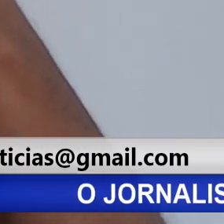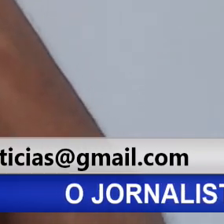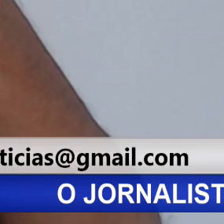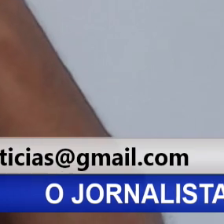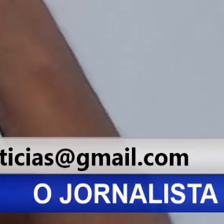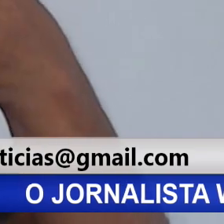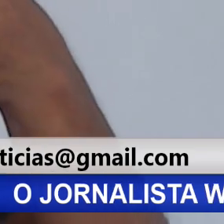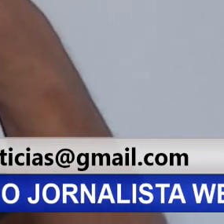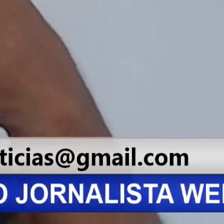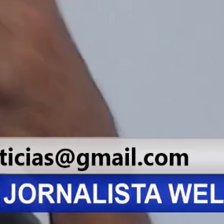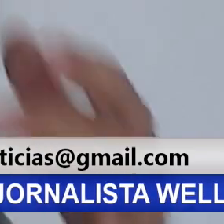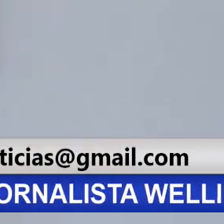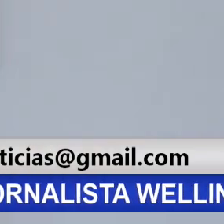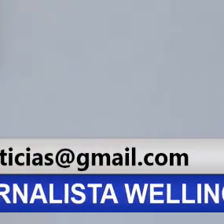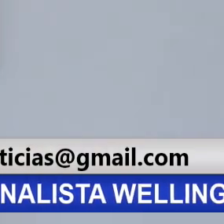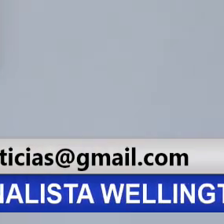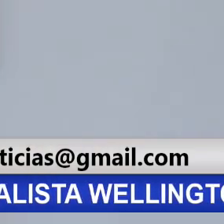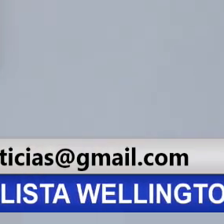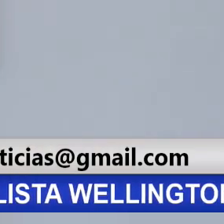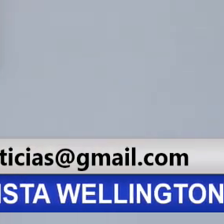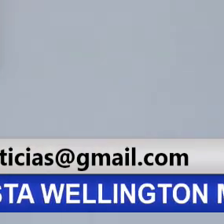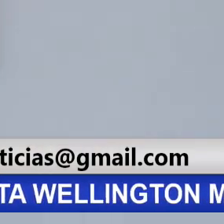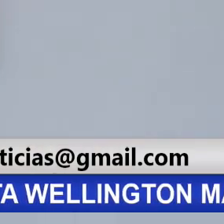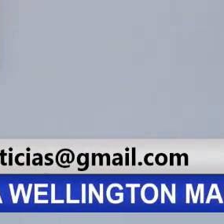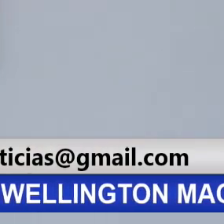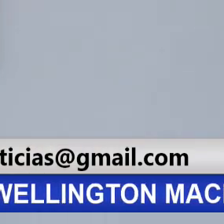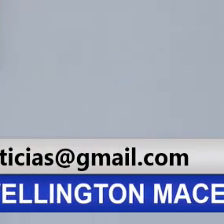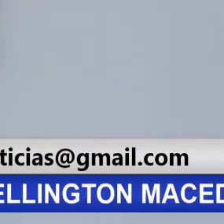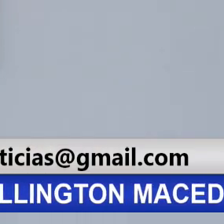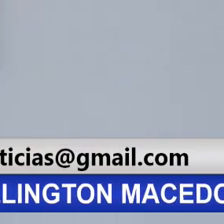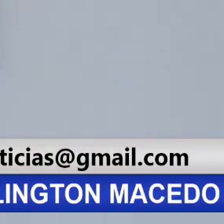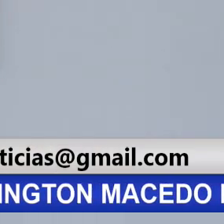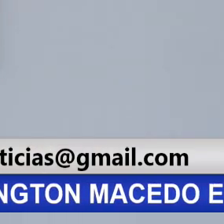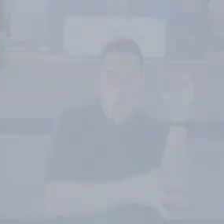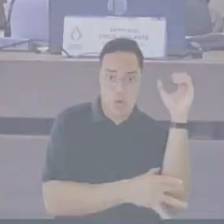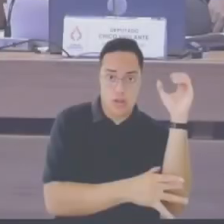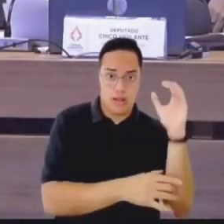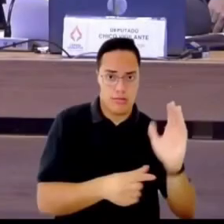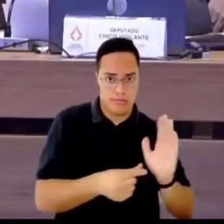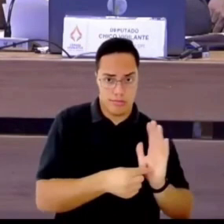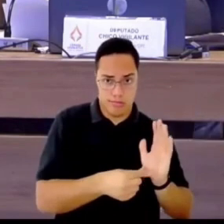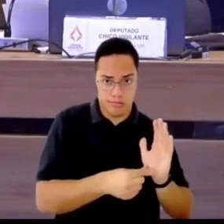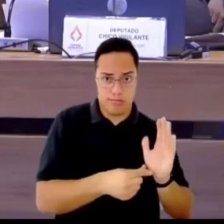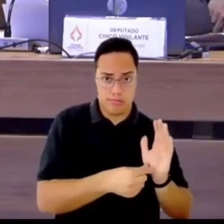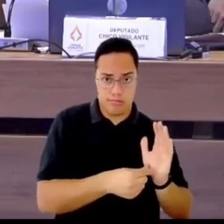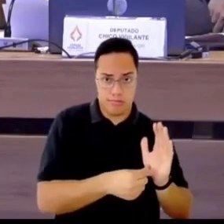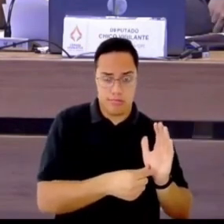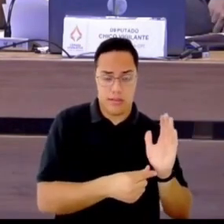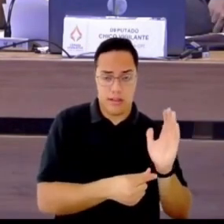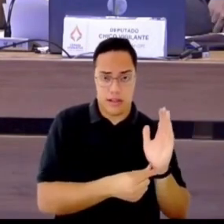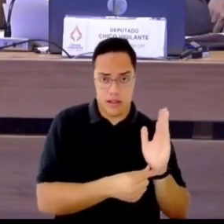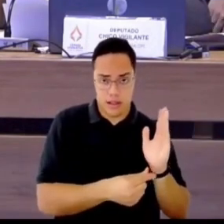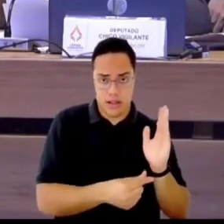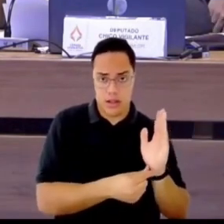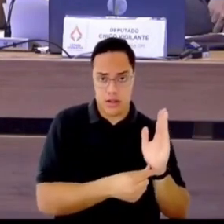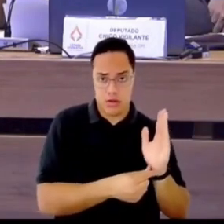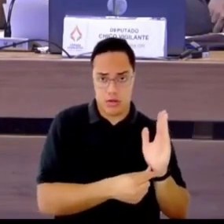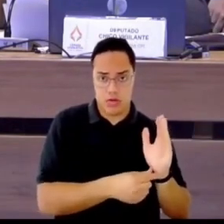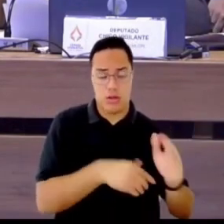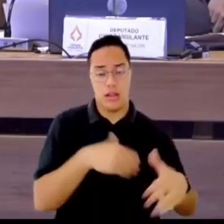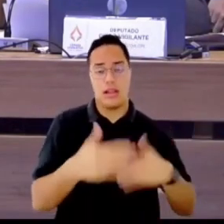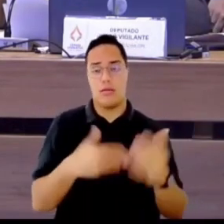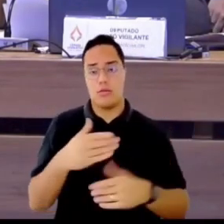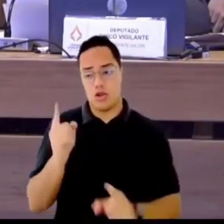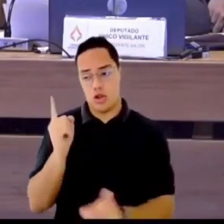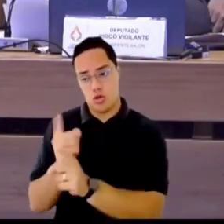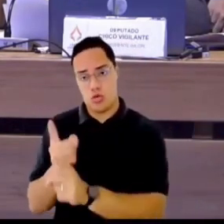está sendo monitorado. Entendeu? Vai vendo. Sim. Sim. Chegou lá e encontrou com o Alan Diego? Não, ele não sabia que